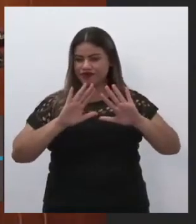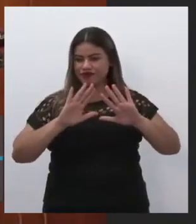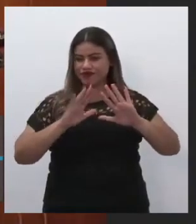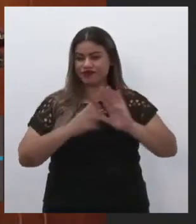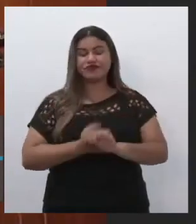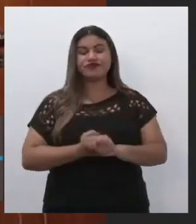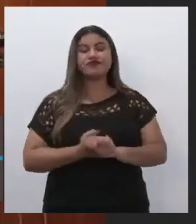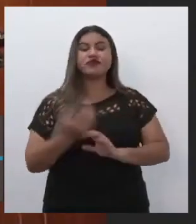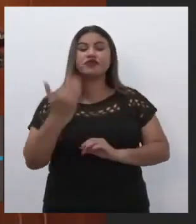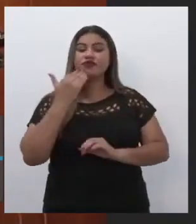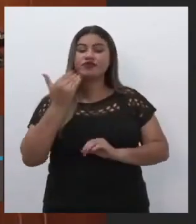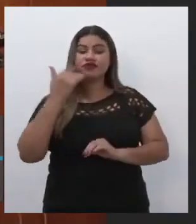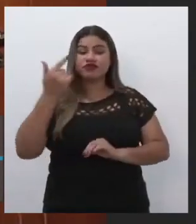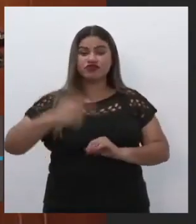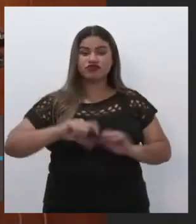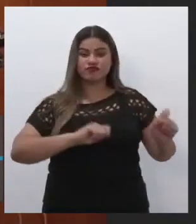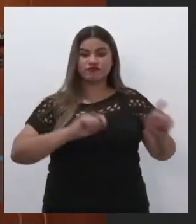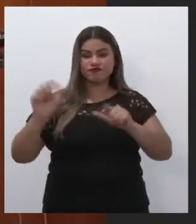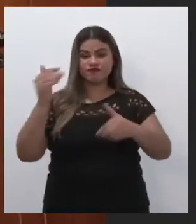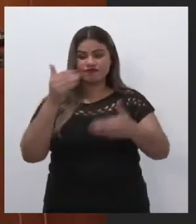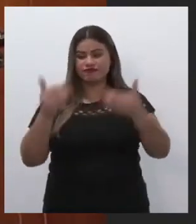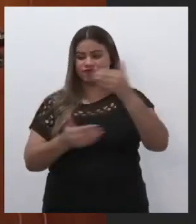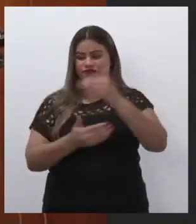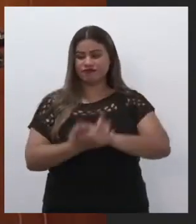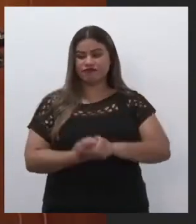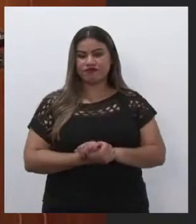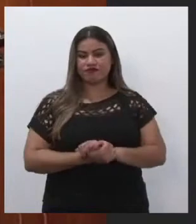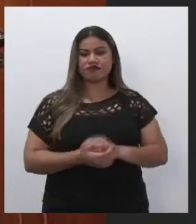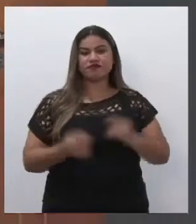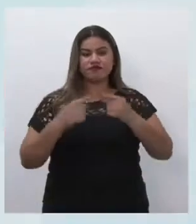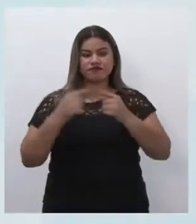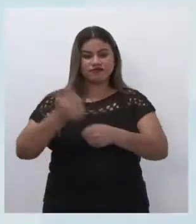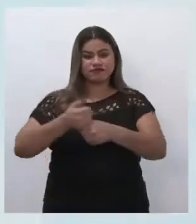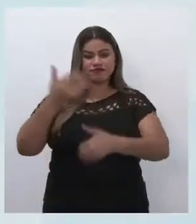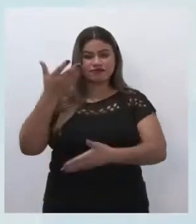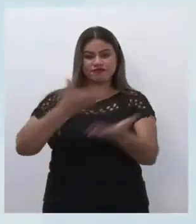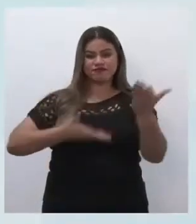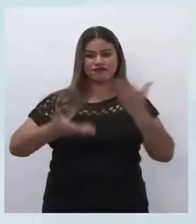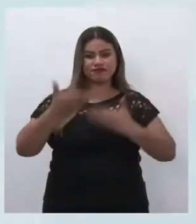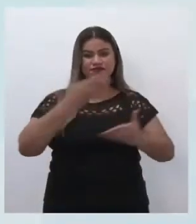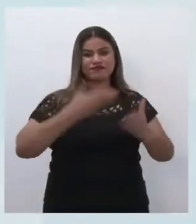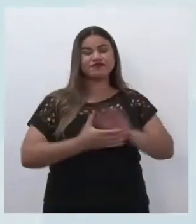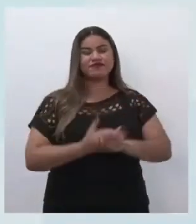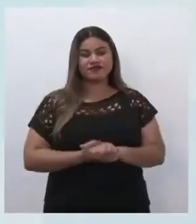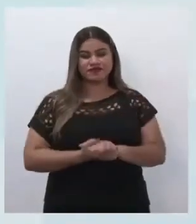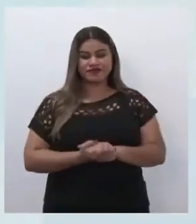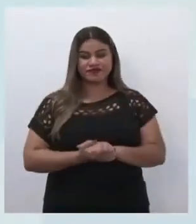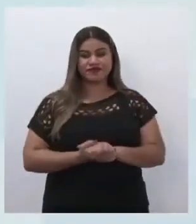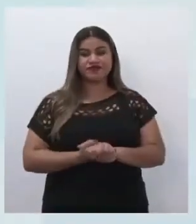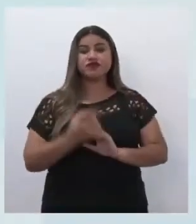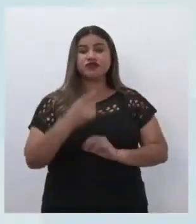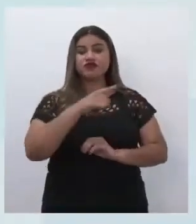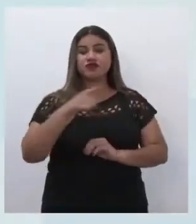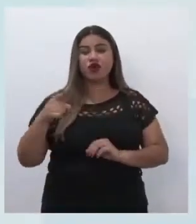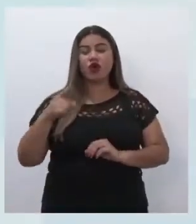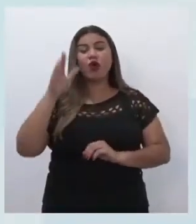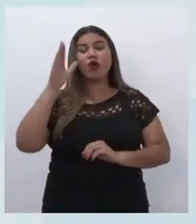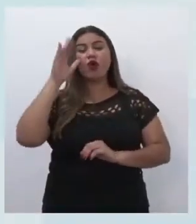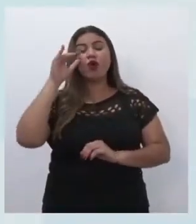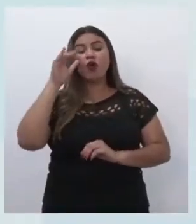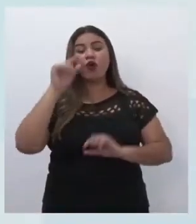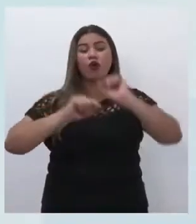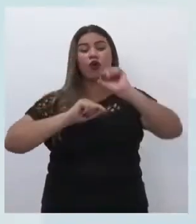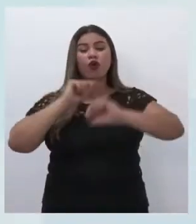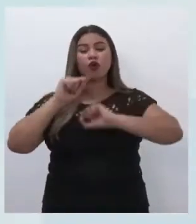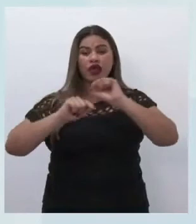Eu vou pedir para pôr o próximo slide na tela, que é uma interação, tá bom, pessoal? Que a gente quer ouvir de vocês. Como